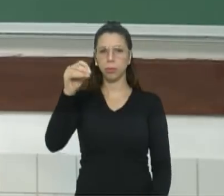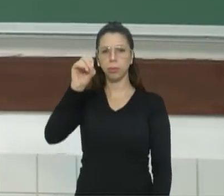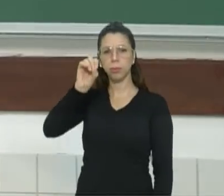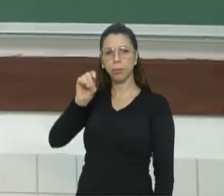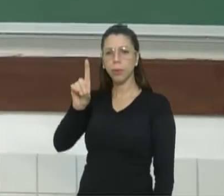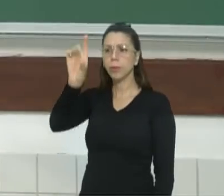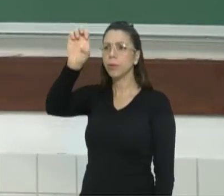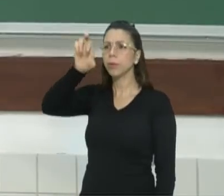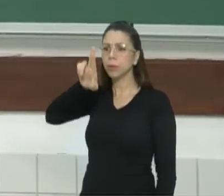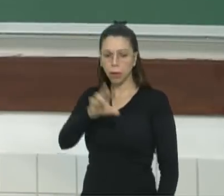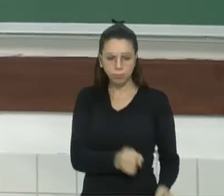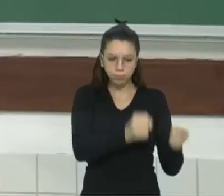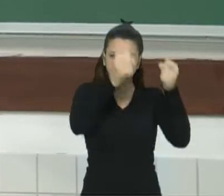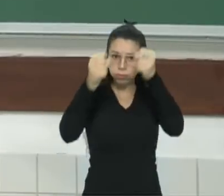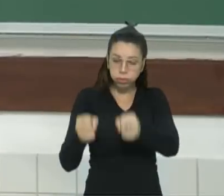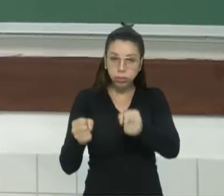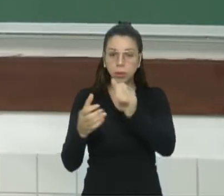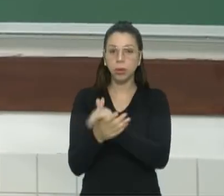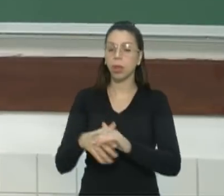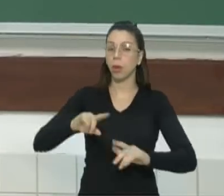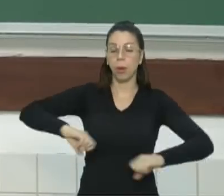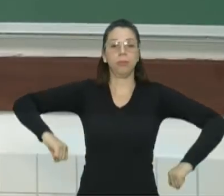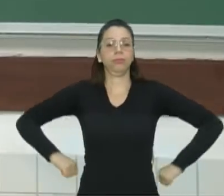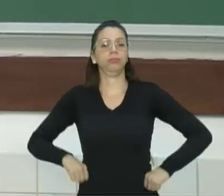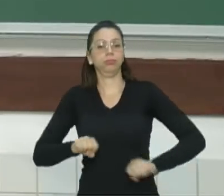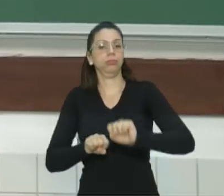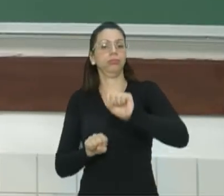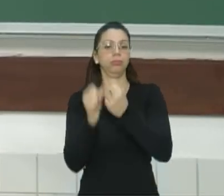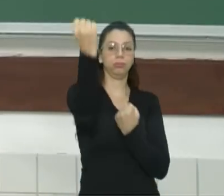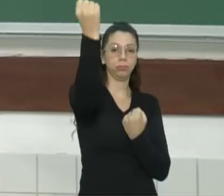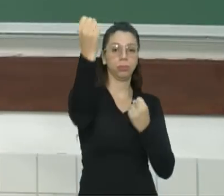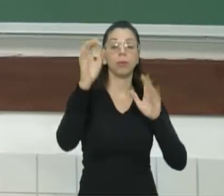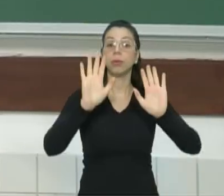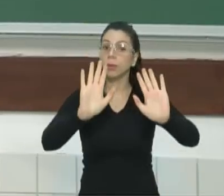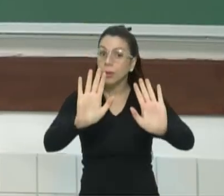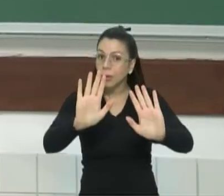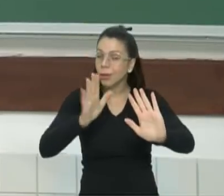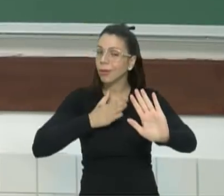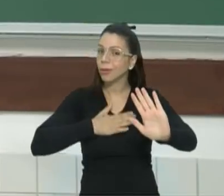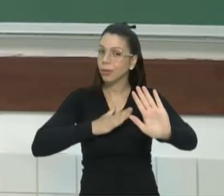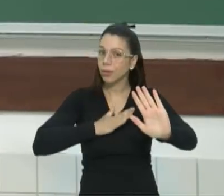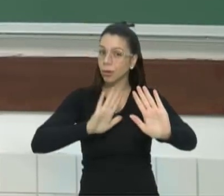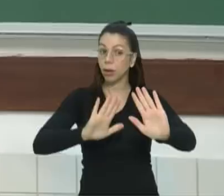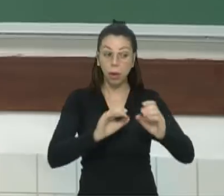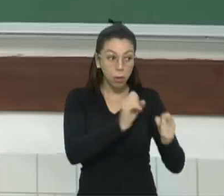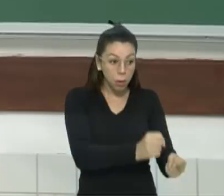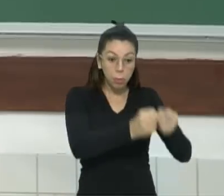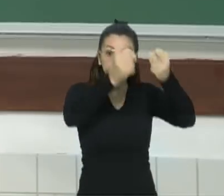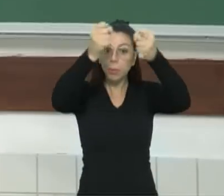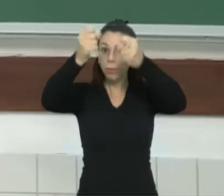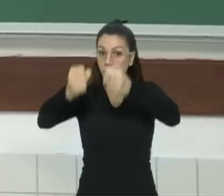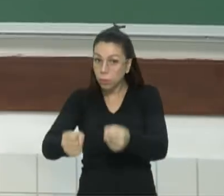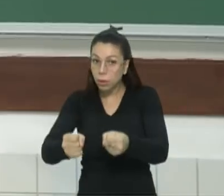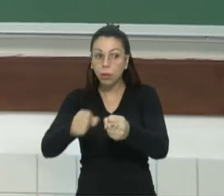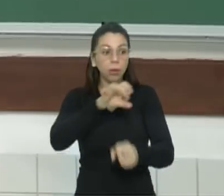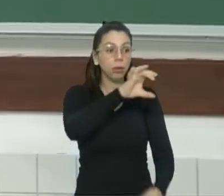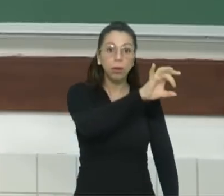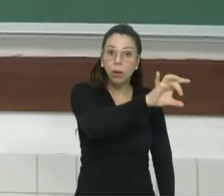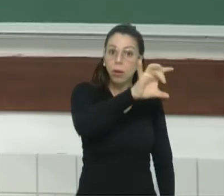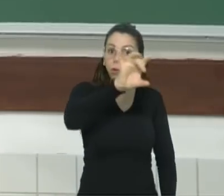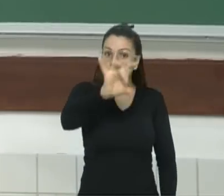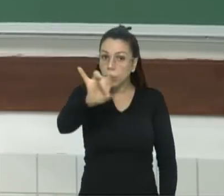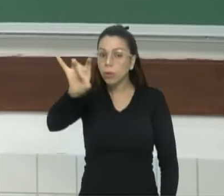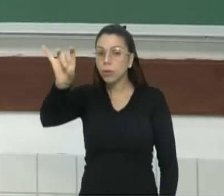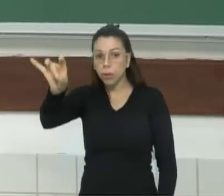mas não é um superpoder, por exemplo, do Superman. Não, o que nós vamos ver aqui é o poder que cada um tem de